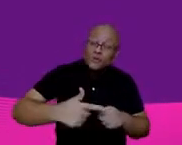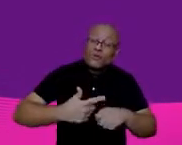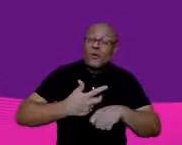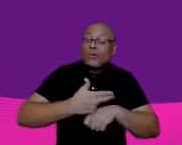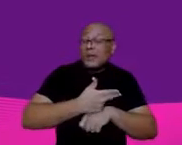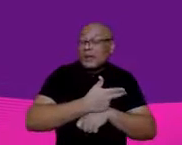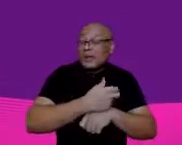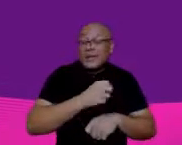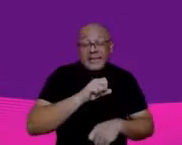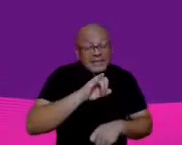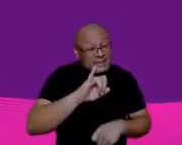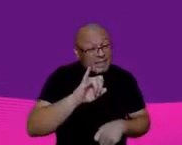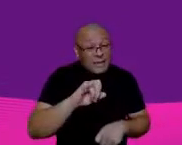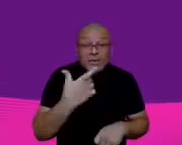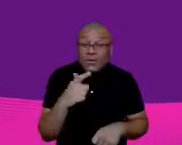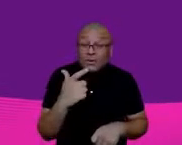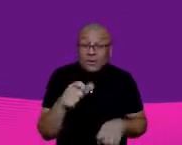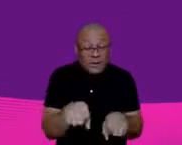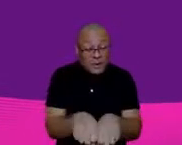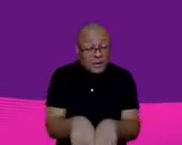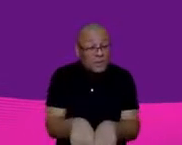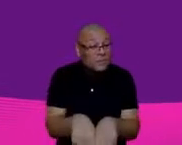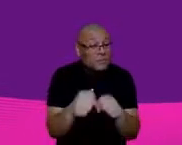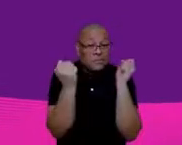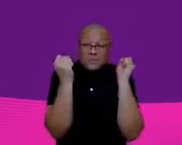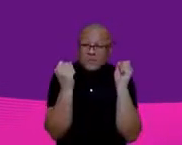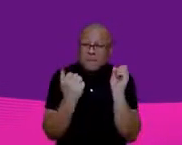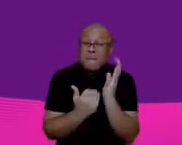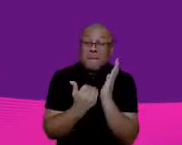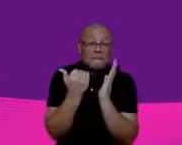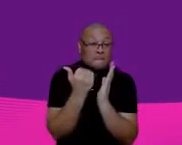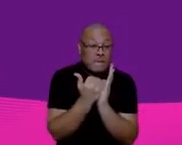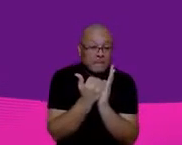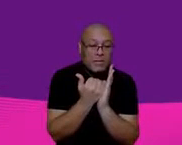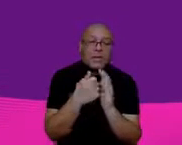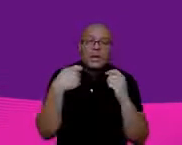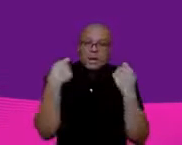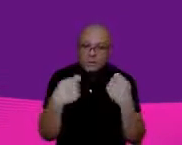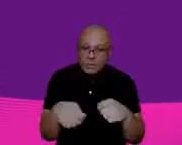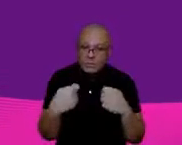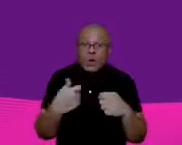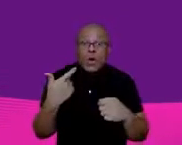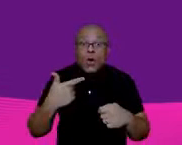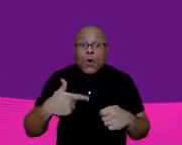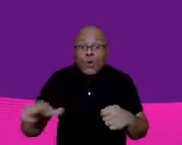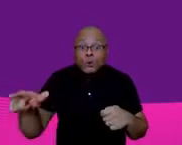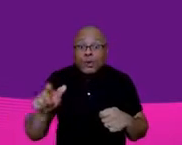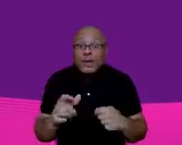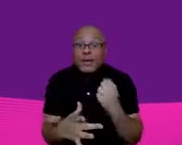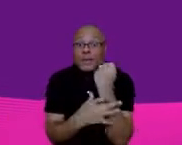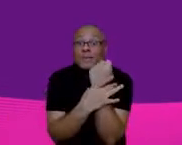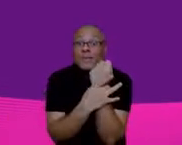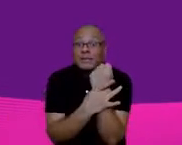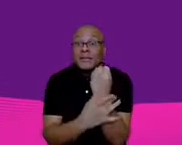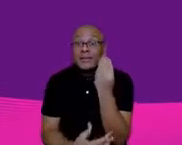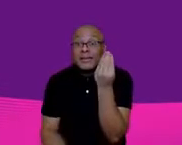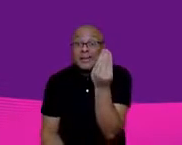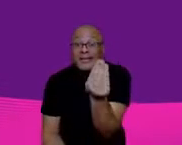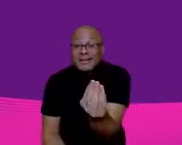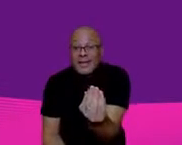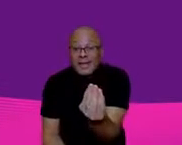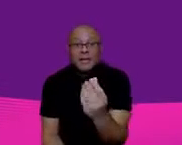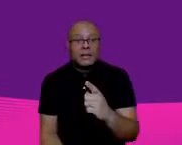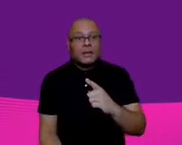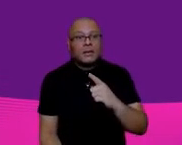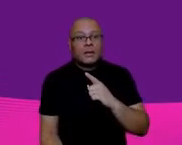feito uma lesão neurológica, por exemplo. Então, a gente precisa fazer outras coisas para aumentar a segurança, né? Para que a gente tenha uma região